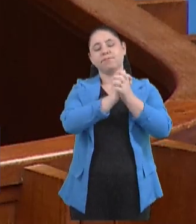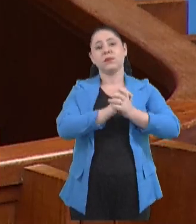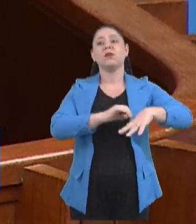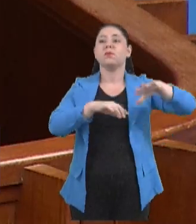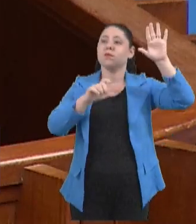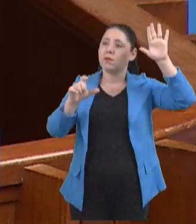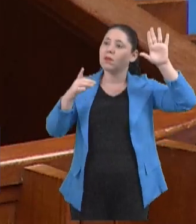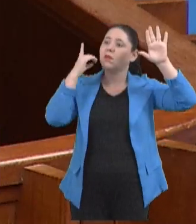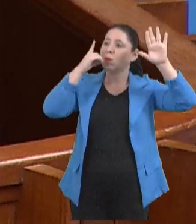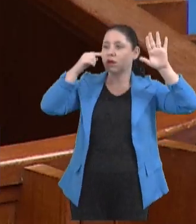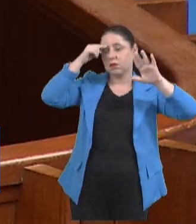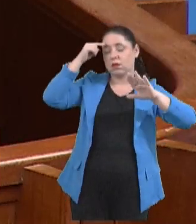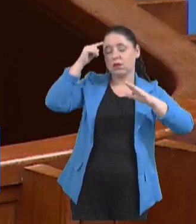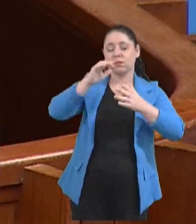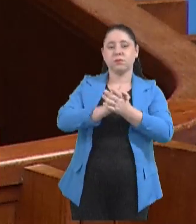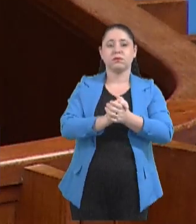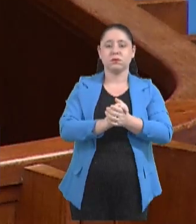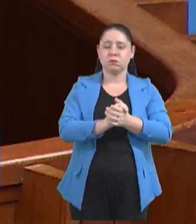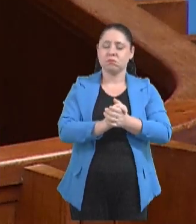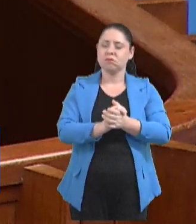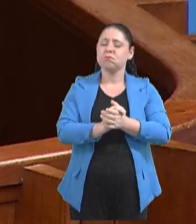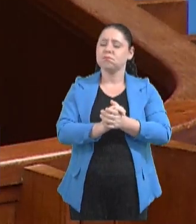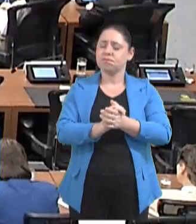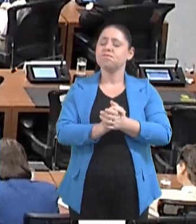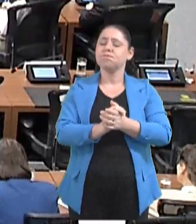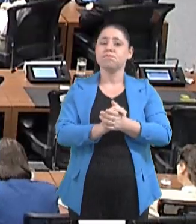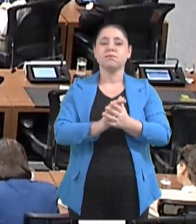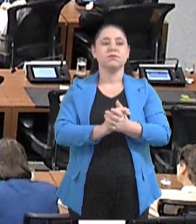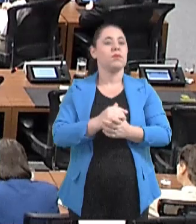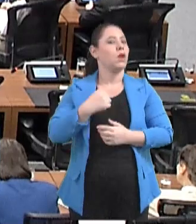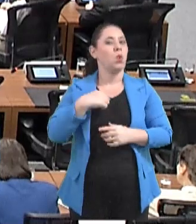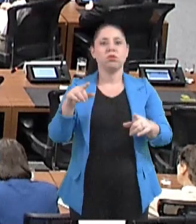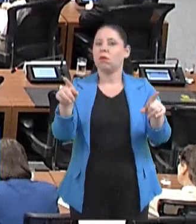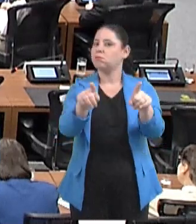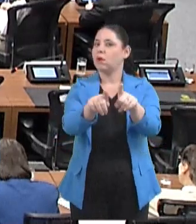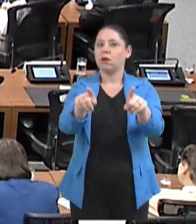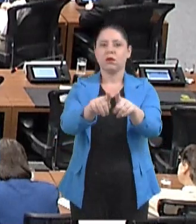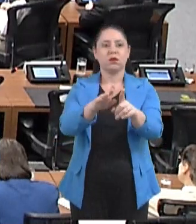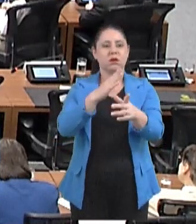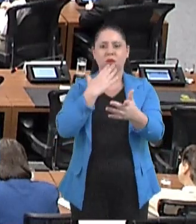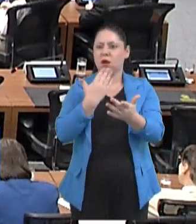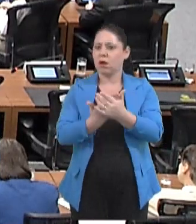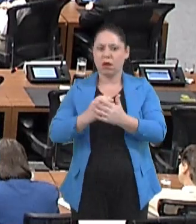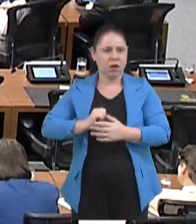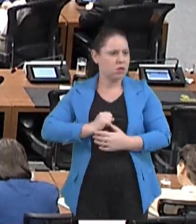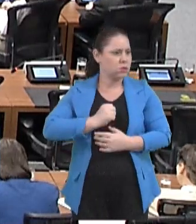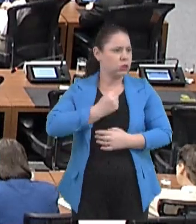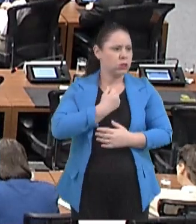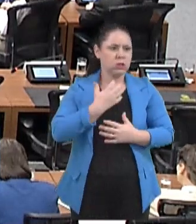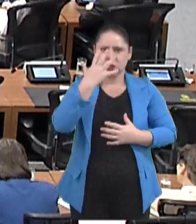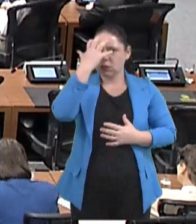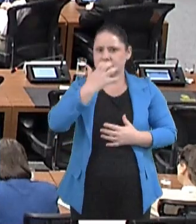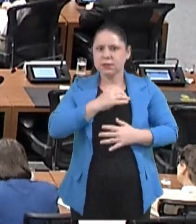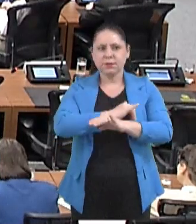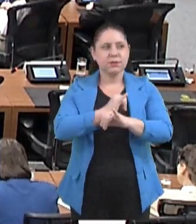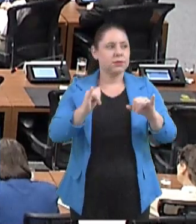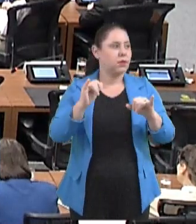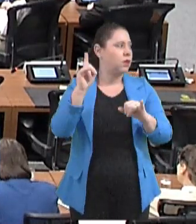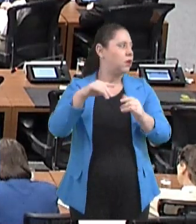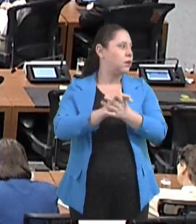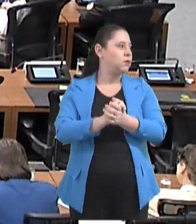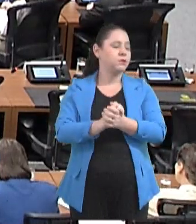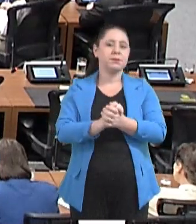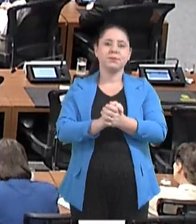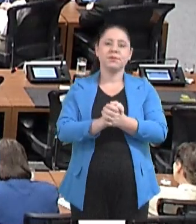parte, deputado Zé Teixeira. Com o maior prazer. Eu também fiquei indignado com essa notícia